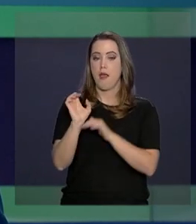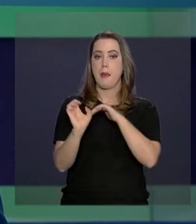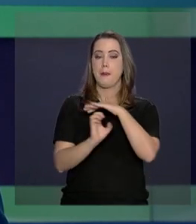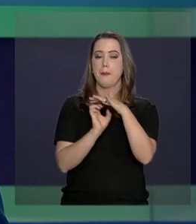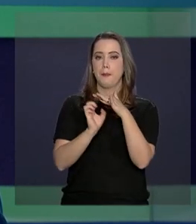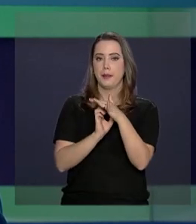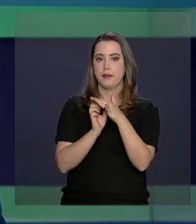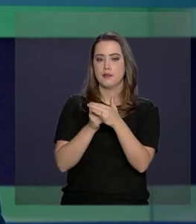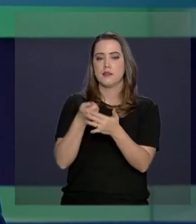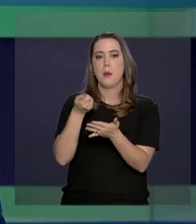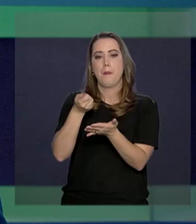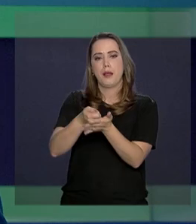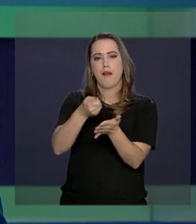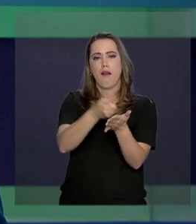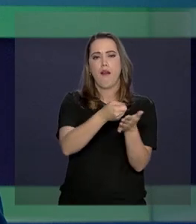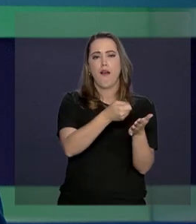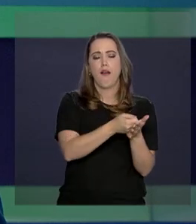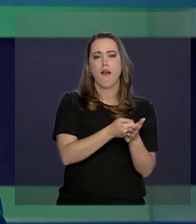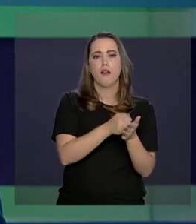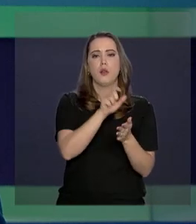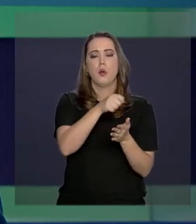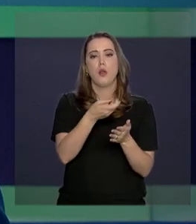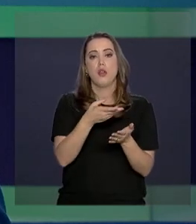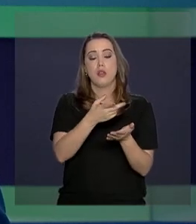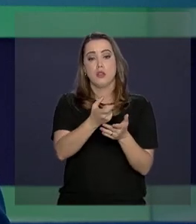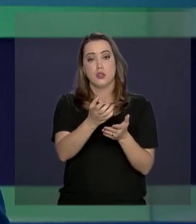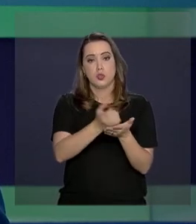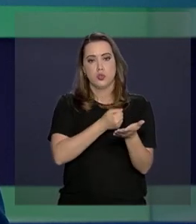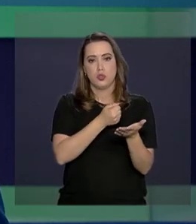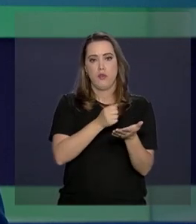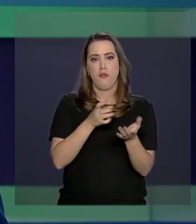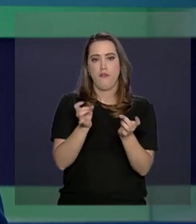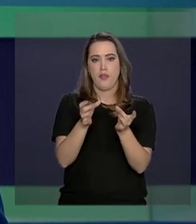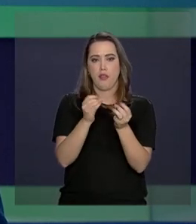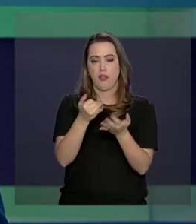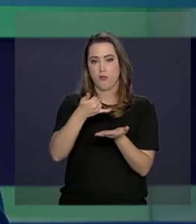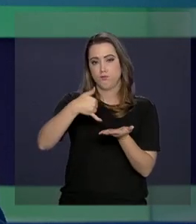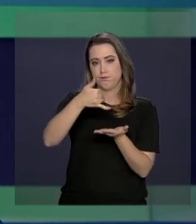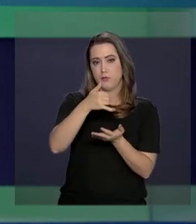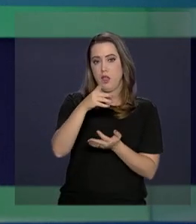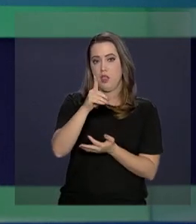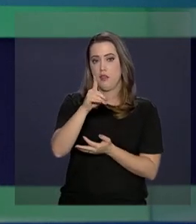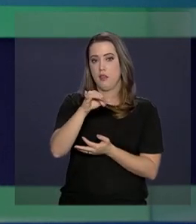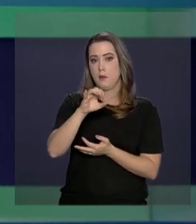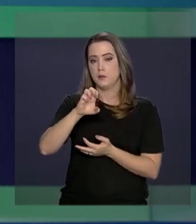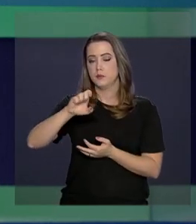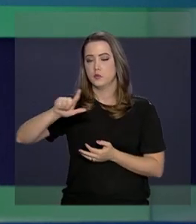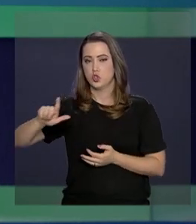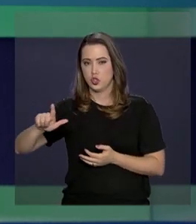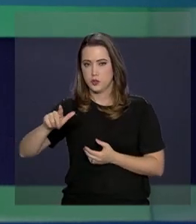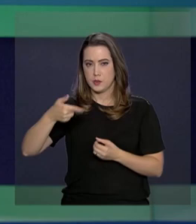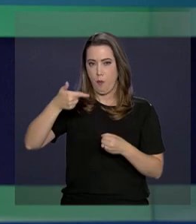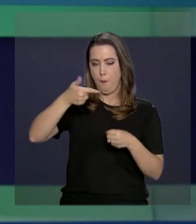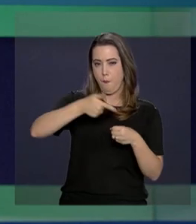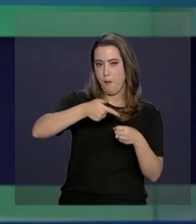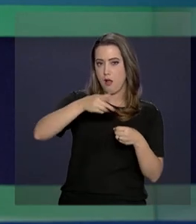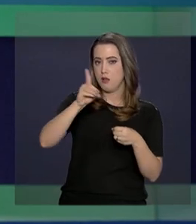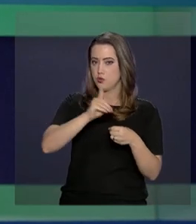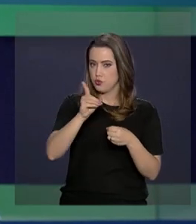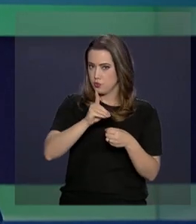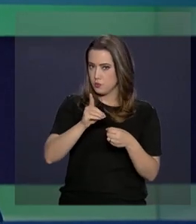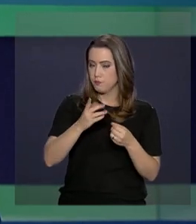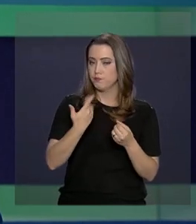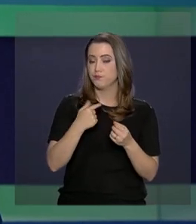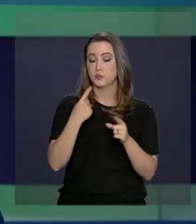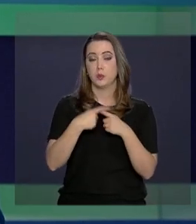empresas beneficiadas pelo programa de subvenção à venda de óleo diesel. Pela medida anterior, publicada no ano